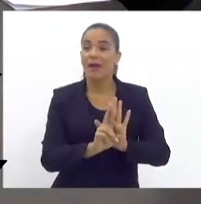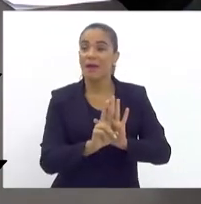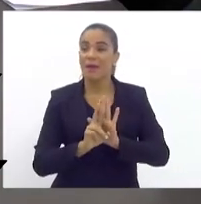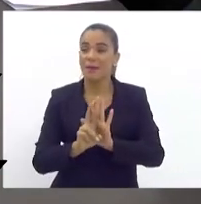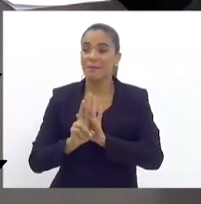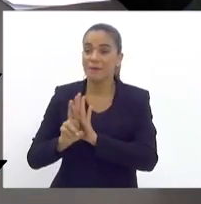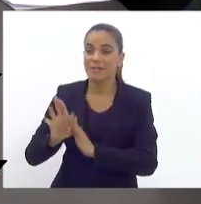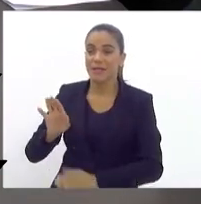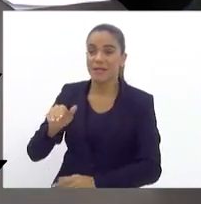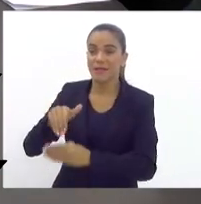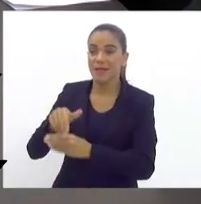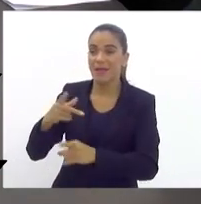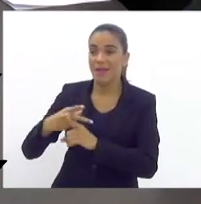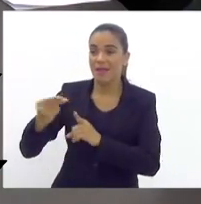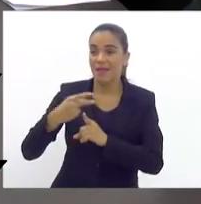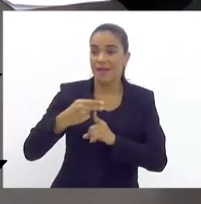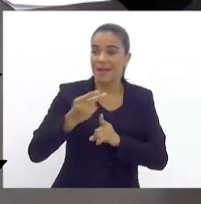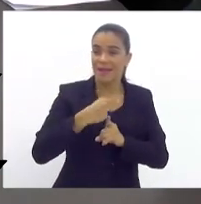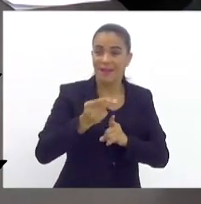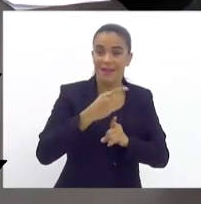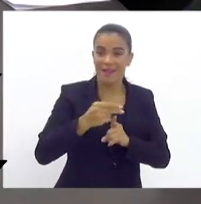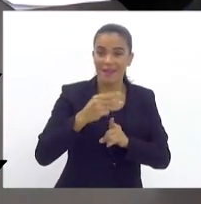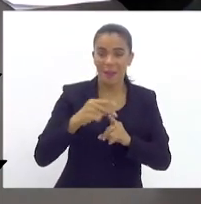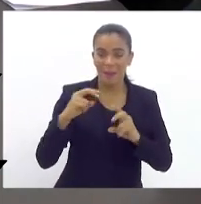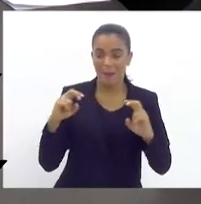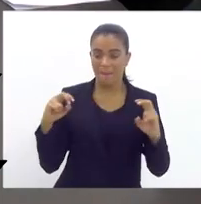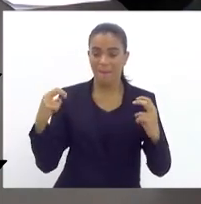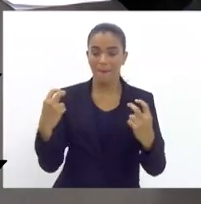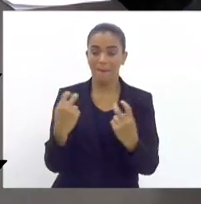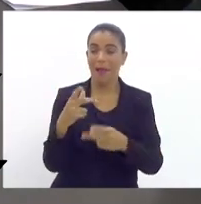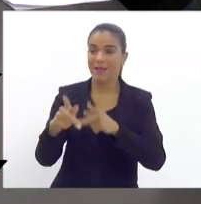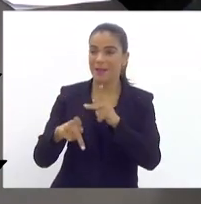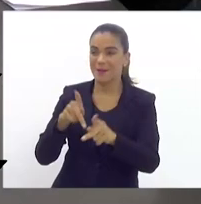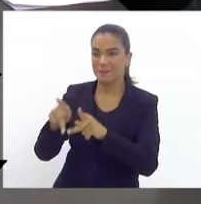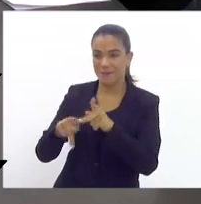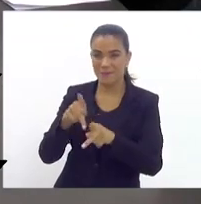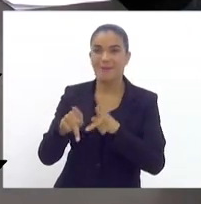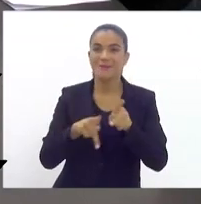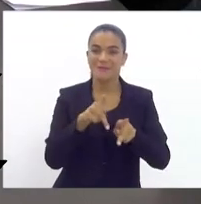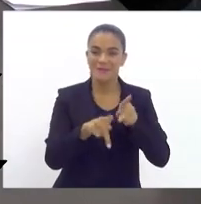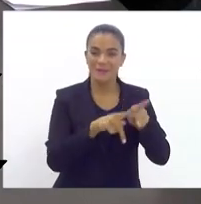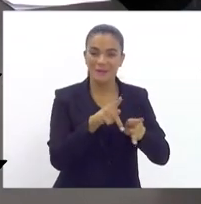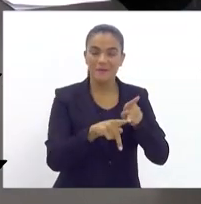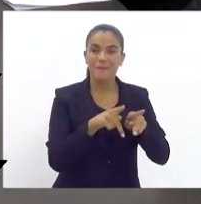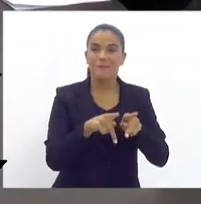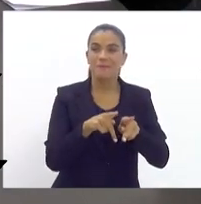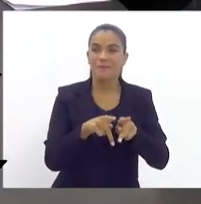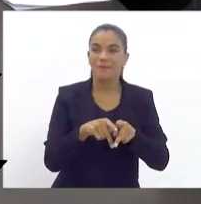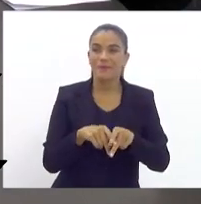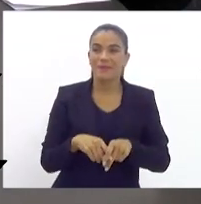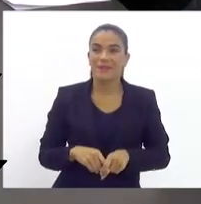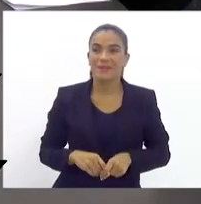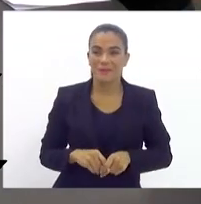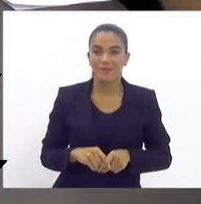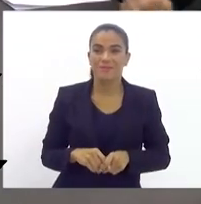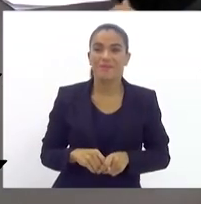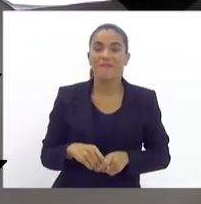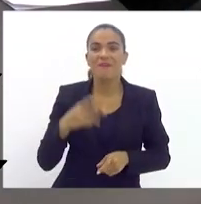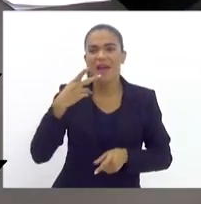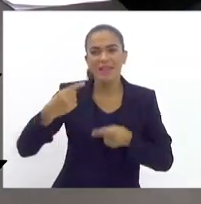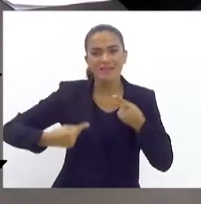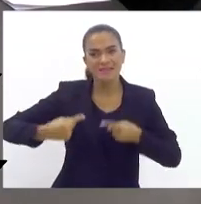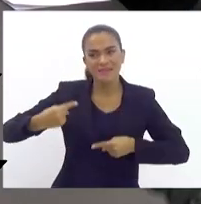eleitos, ouvindo os anseios da população que os elegeu, então eles vão